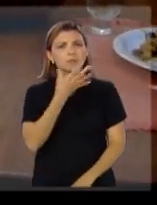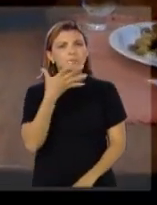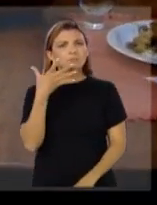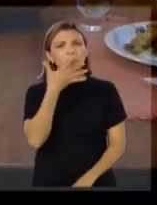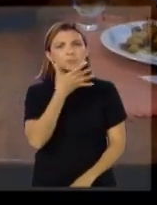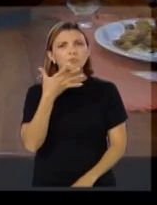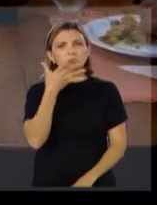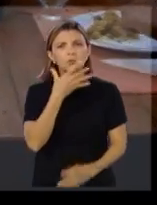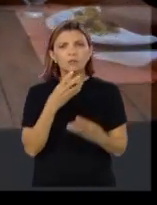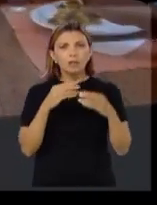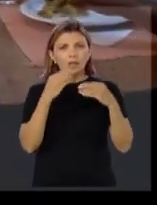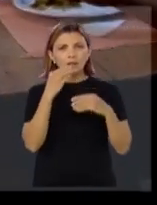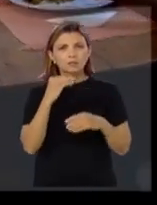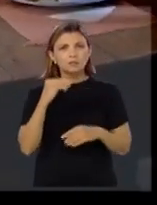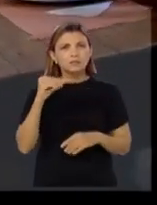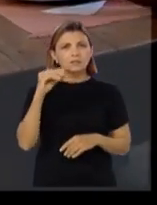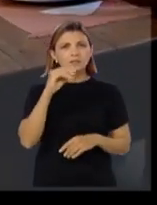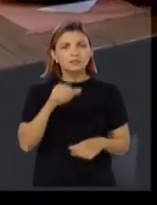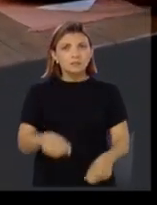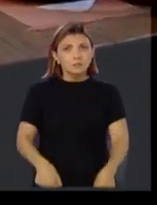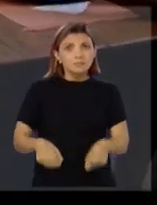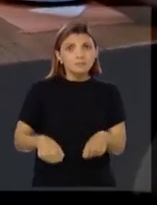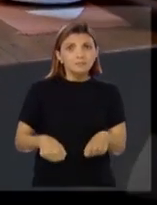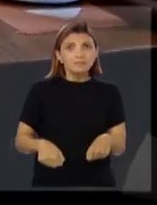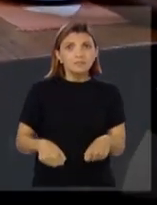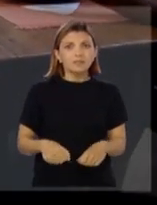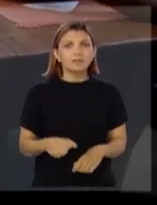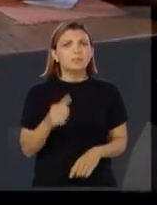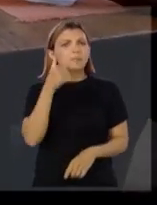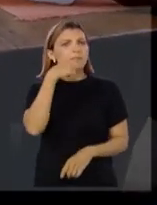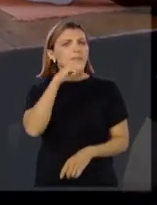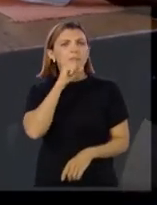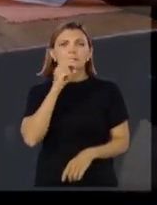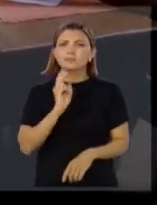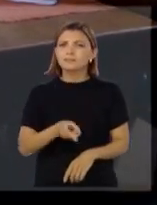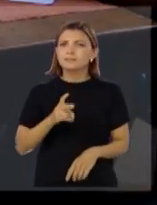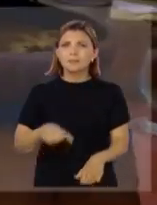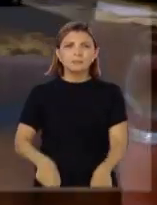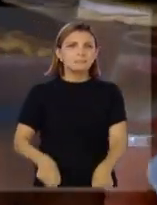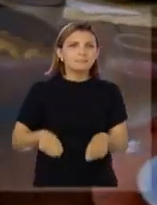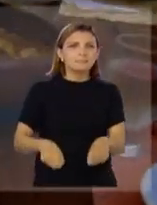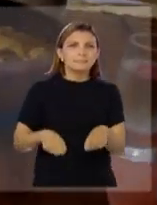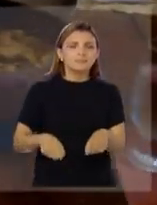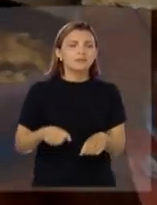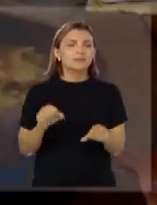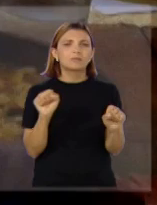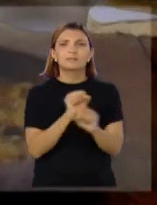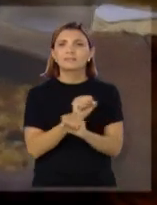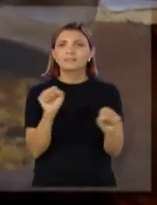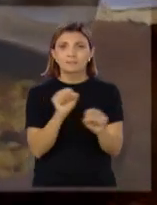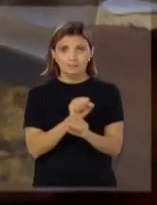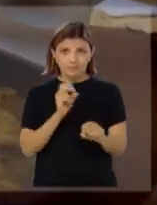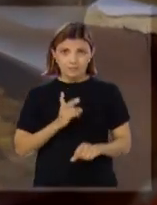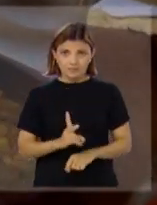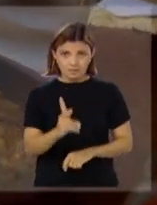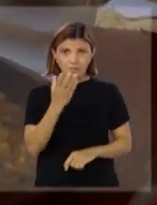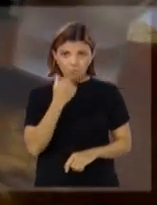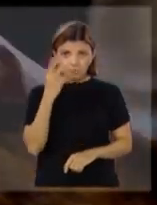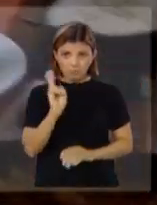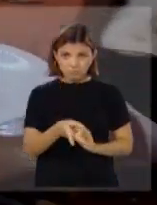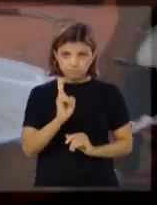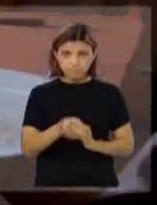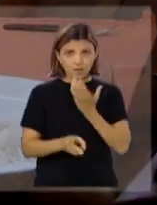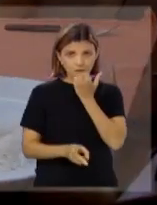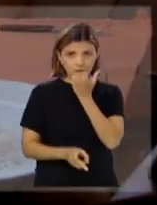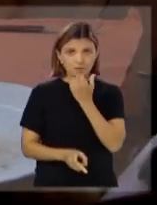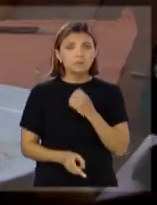Caribel? E o que é? Carne mandioca. Com... Tá bom assim? Com mandioca? Tá bom. Tá bom? Muito bom. A carne tá macia. Ai, mandioca. Nossa, minha mãe sempre